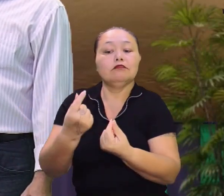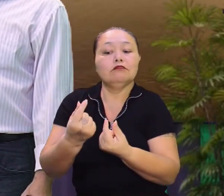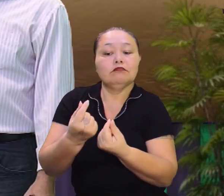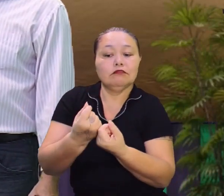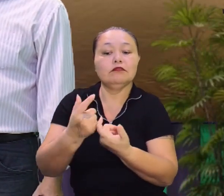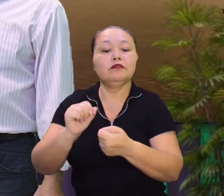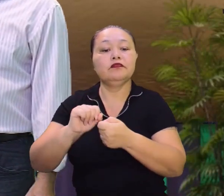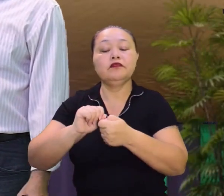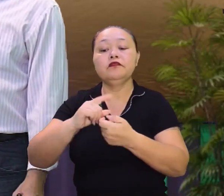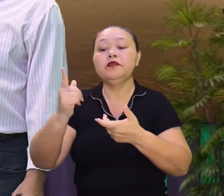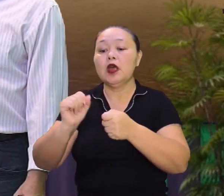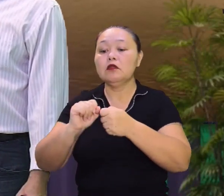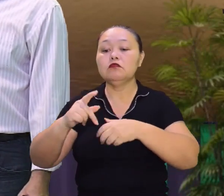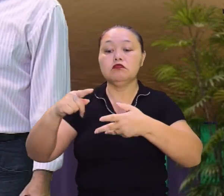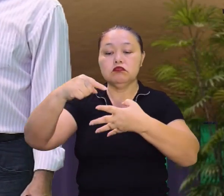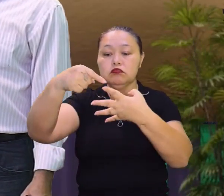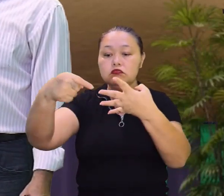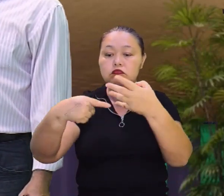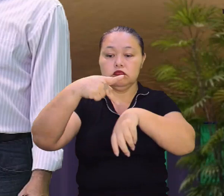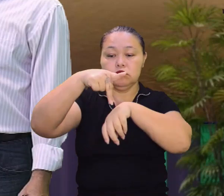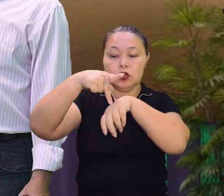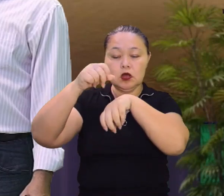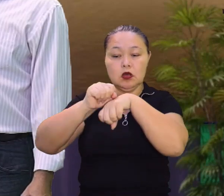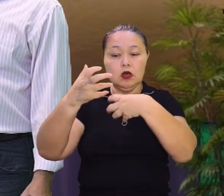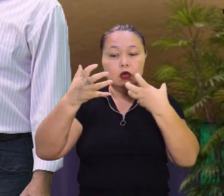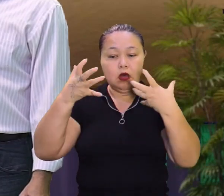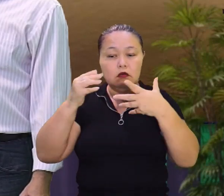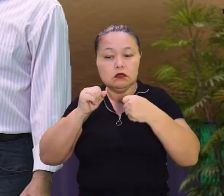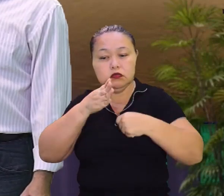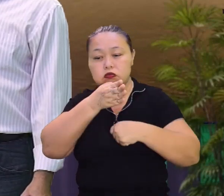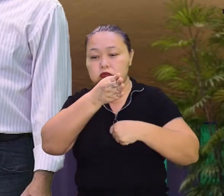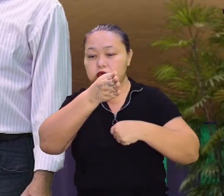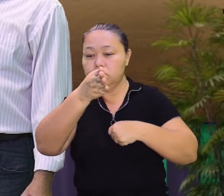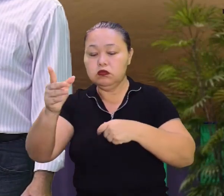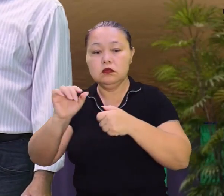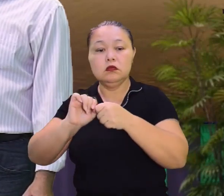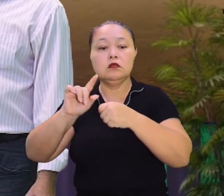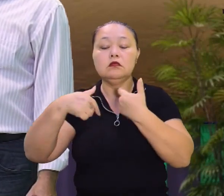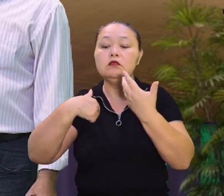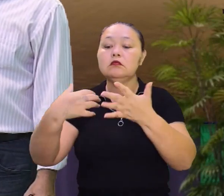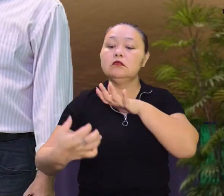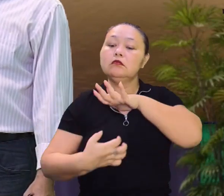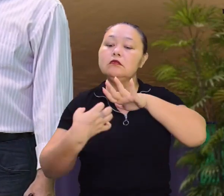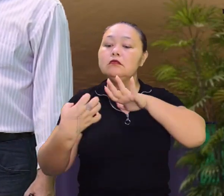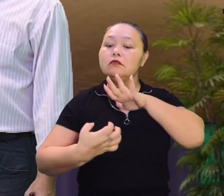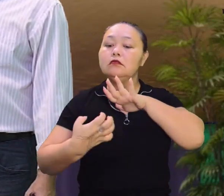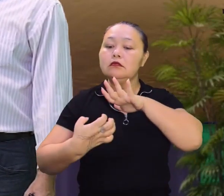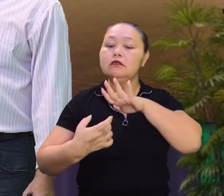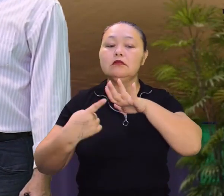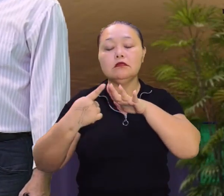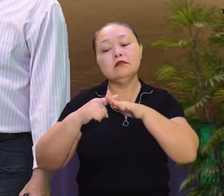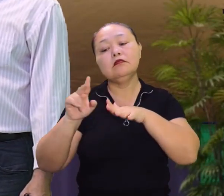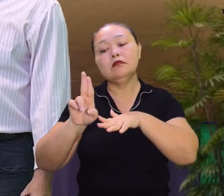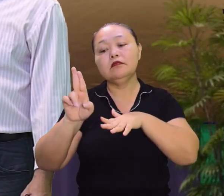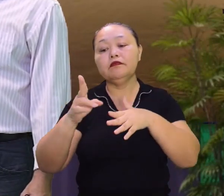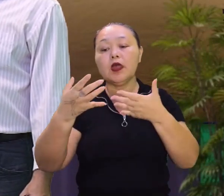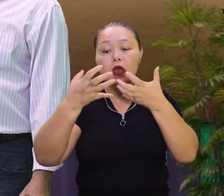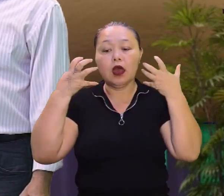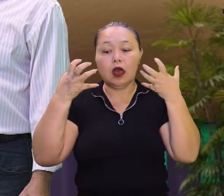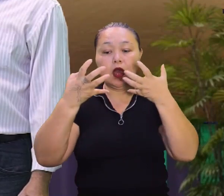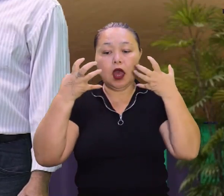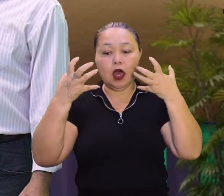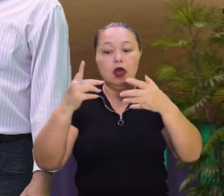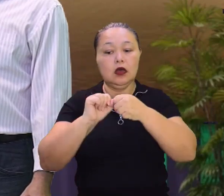ó, foram agressivos nesse processo aí de industrialização. Por isso que tem a figura do tigre,